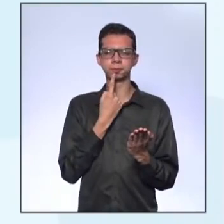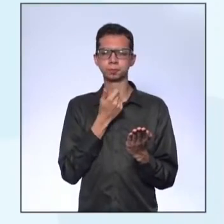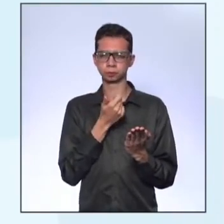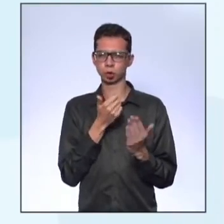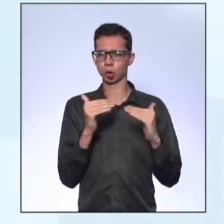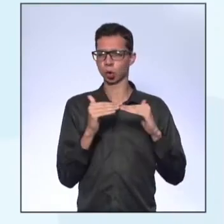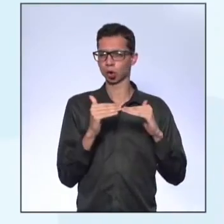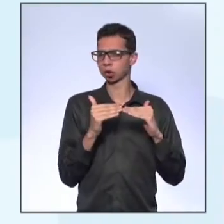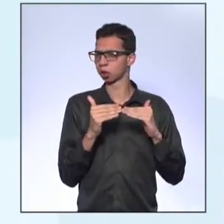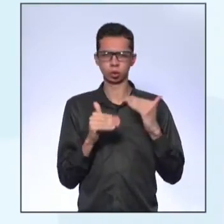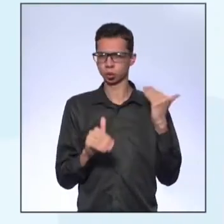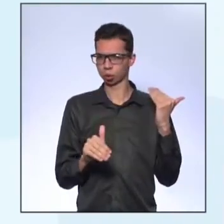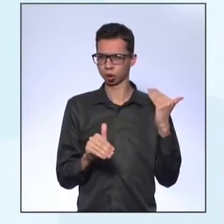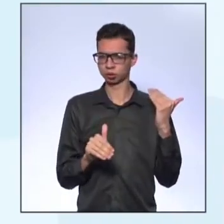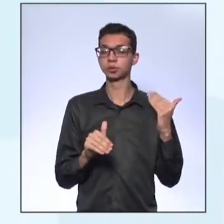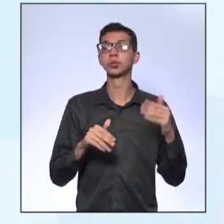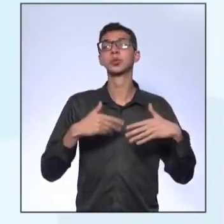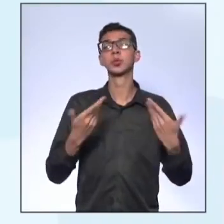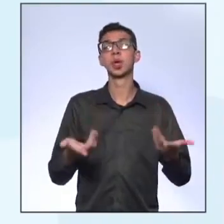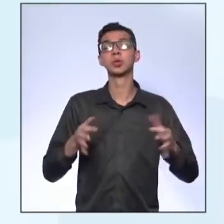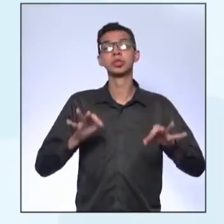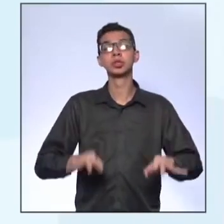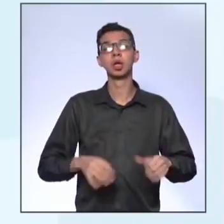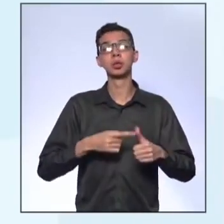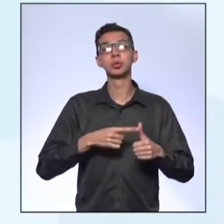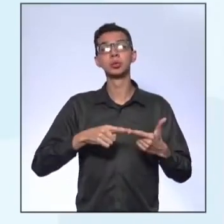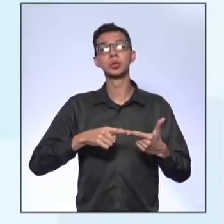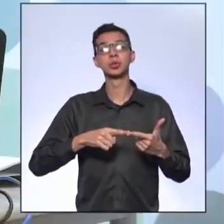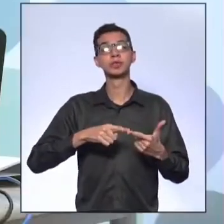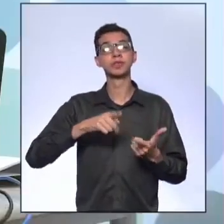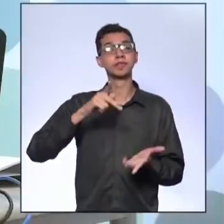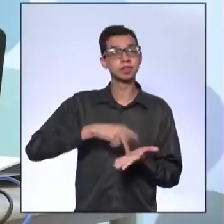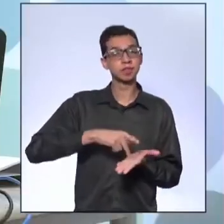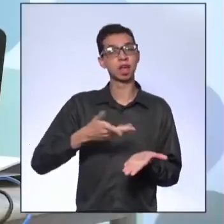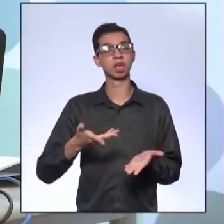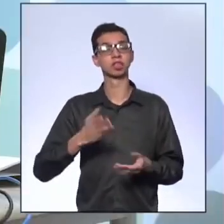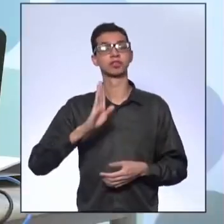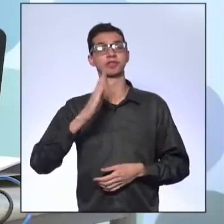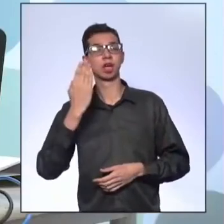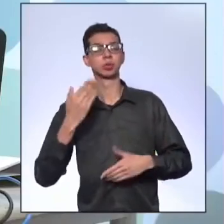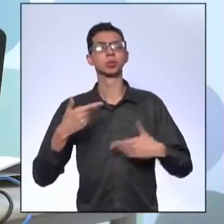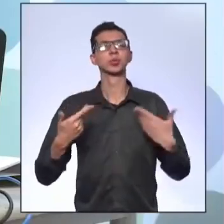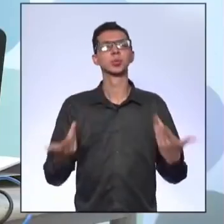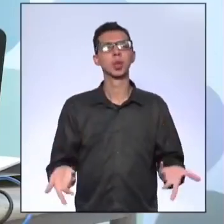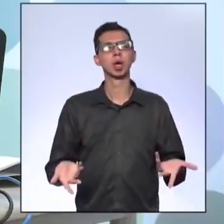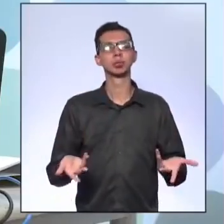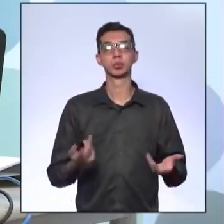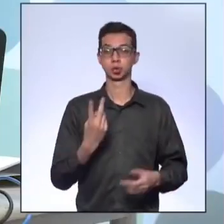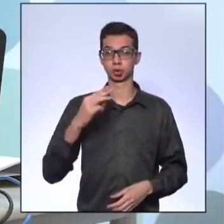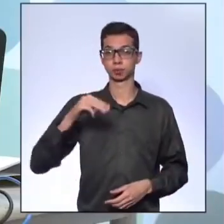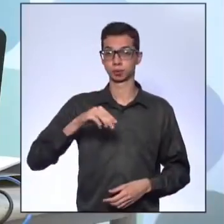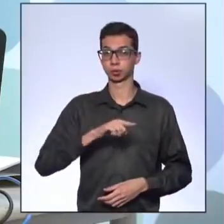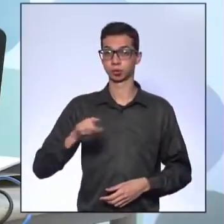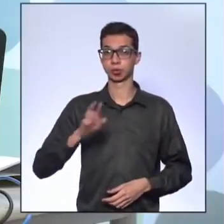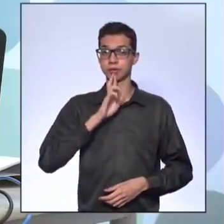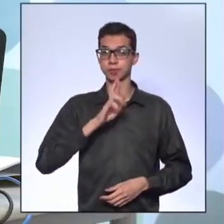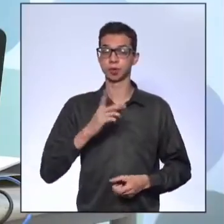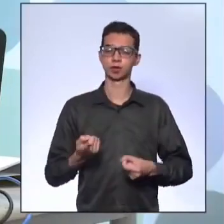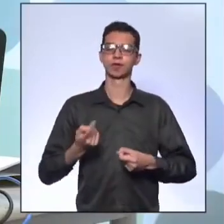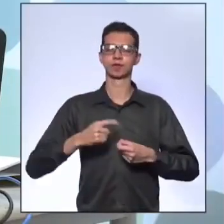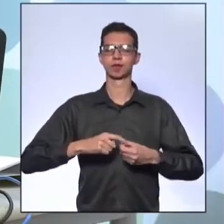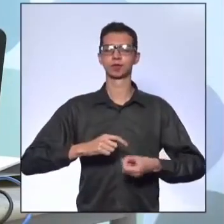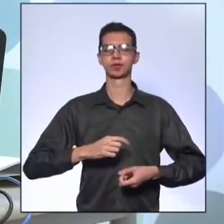é certa, qual é verdadeira, qual é falsa? Vamos lá, como vocês estão começando agora, eu vou dar 2 minutos para vocês responderem essa. E a gente já